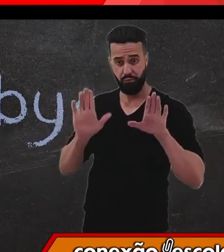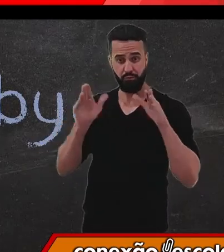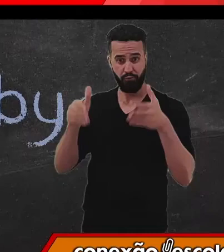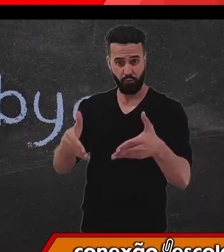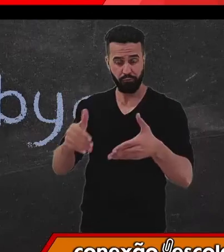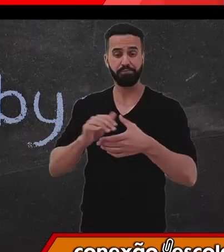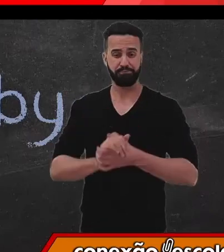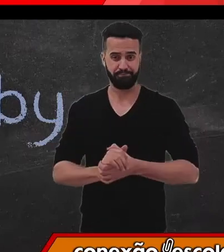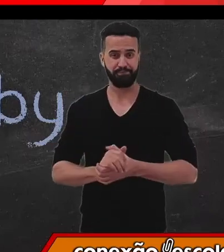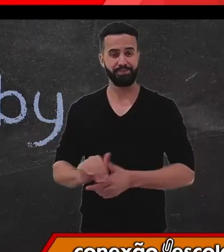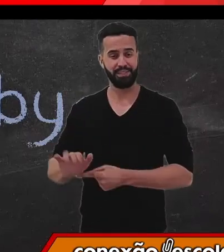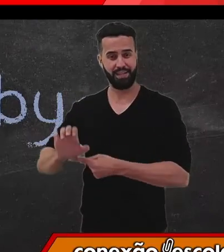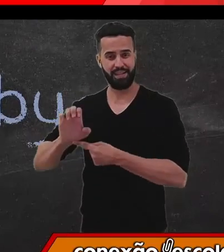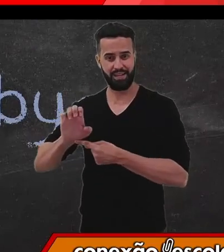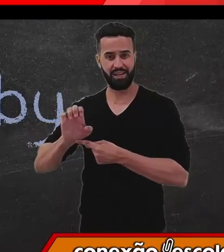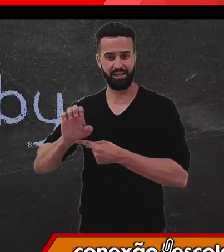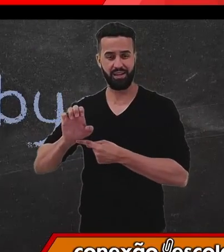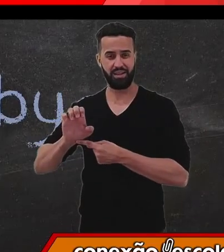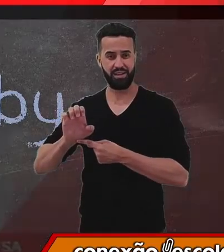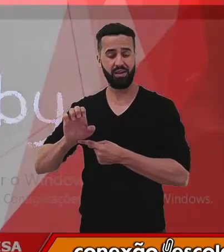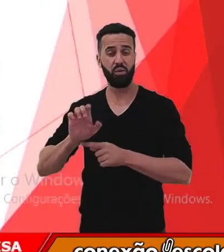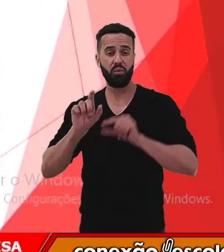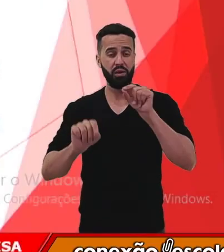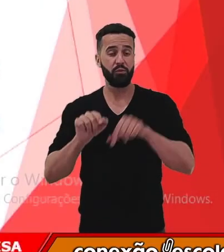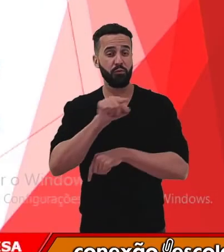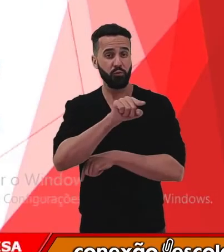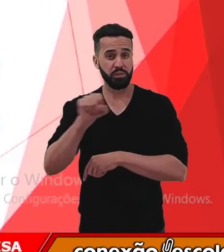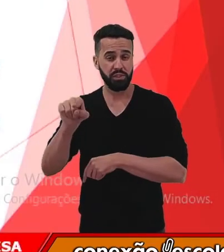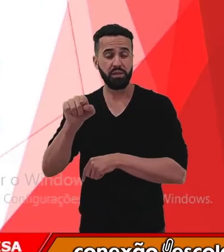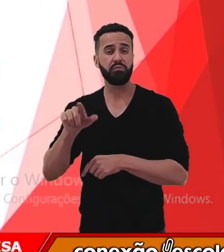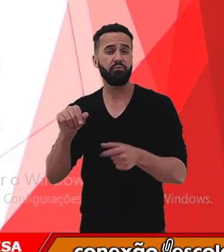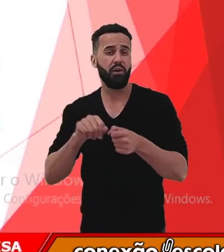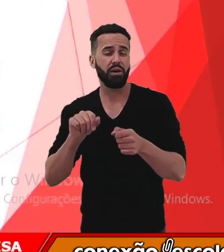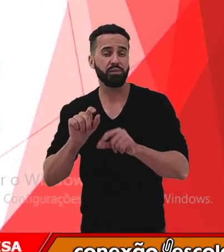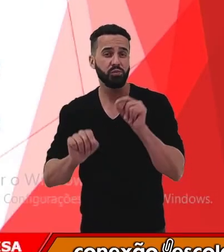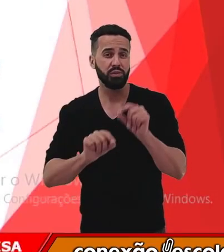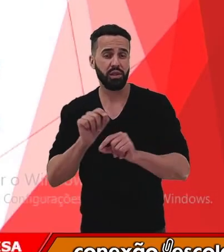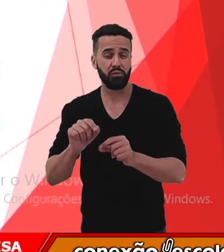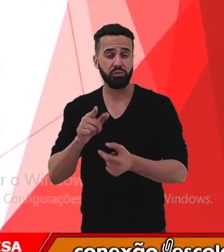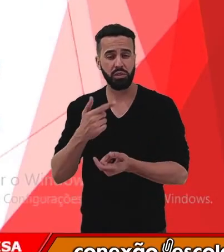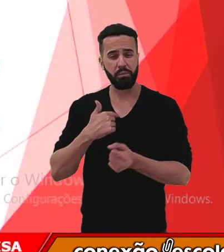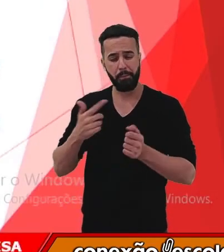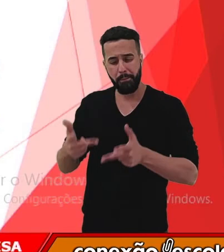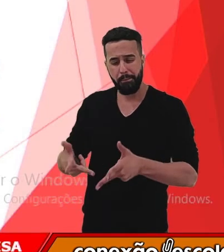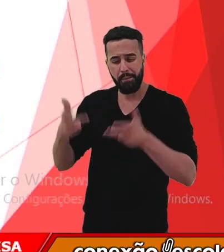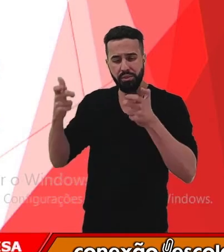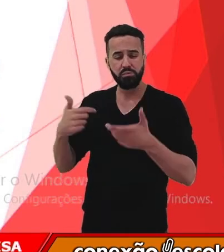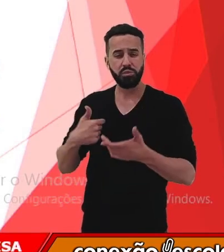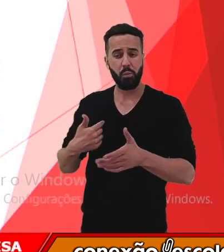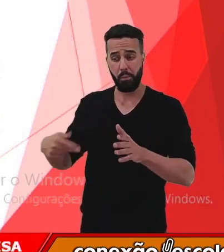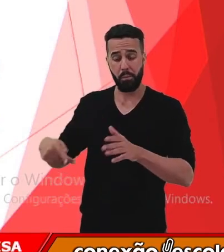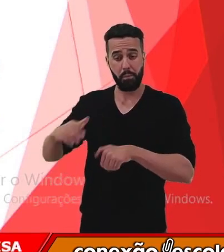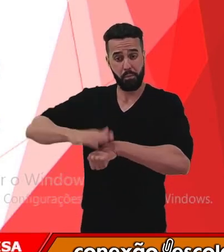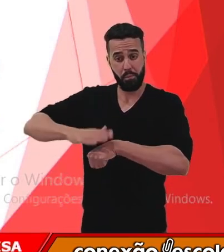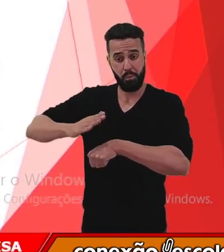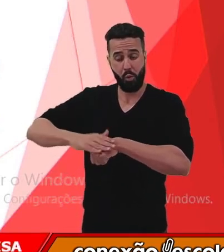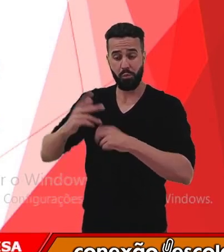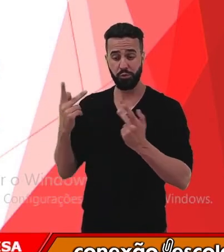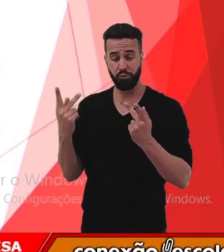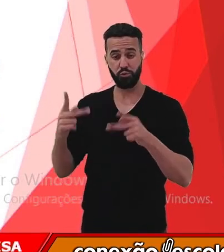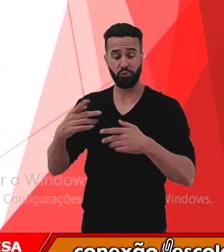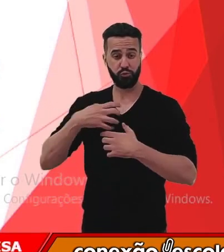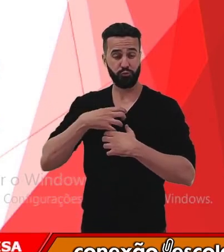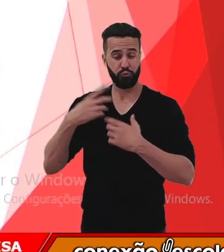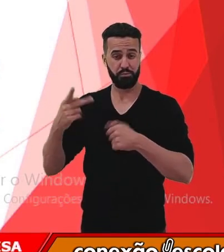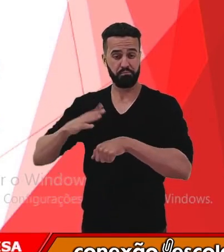Então, na letra F, esse exercício da letra F, eu quero que você faça a sua interpretação, lembrando com as suas palavras em